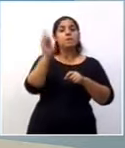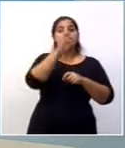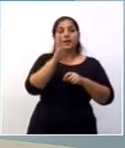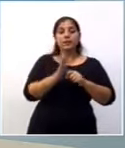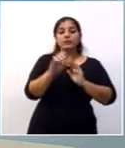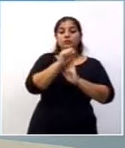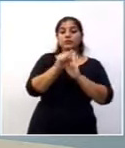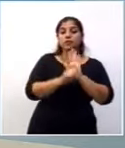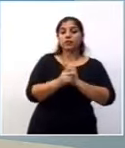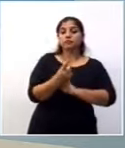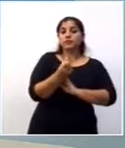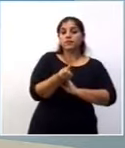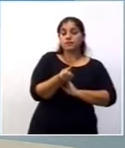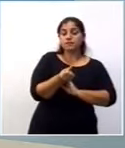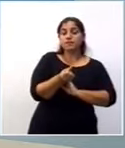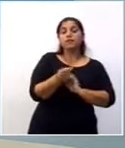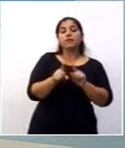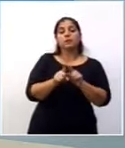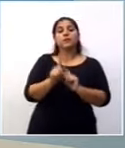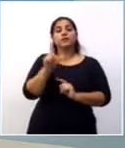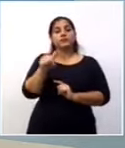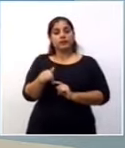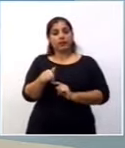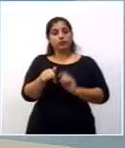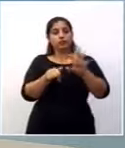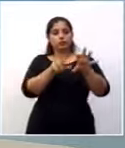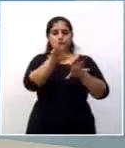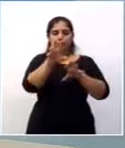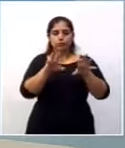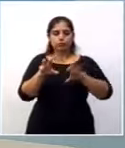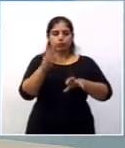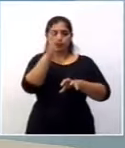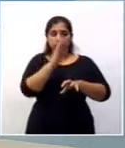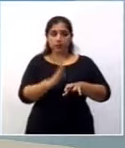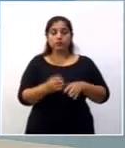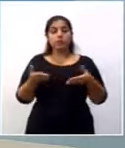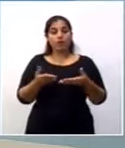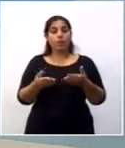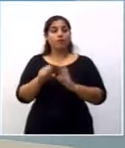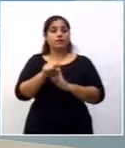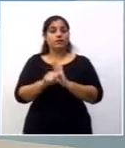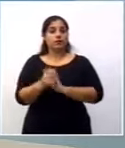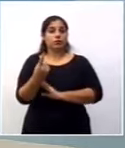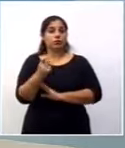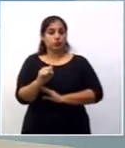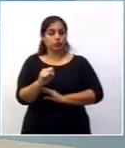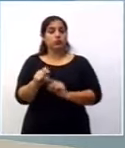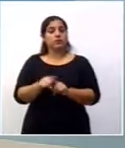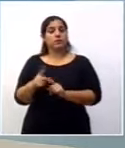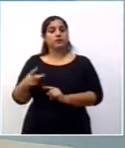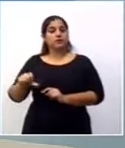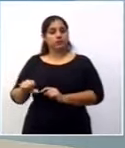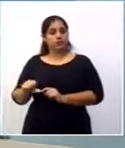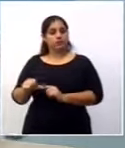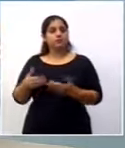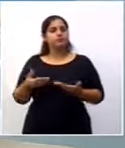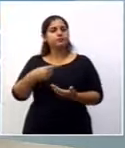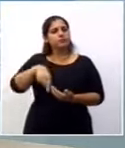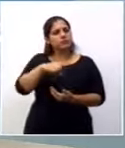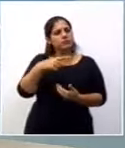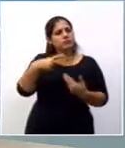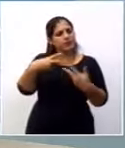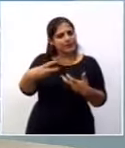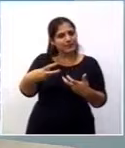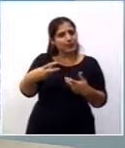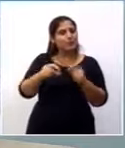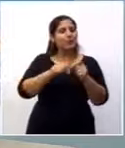século XVI e XVII e agora nós vamos falar do século XVIII e XIX. Não sei se vocês perceberam,